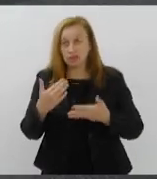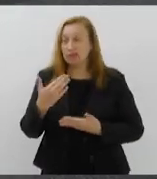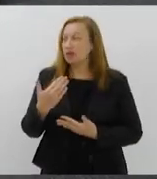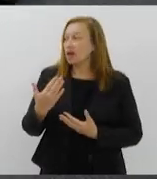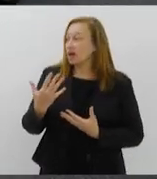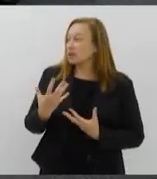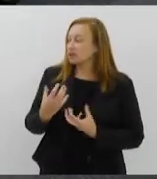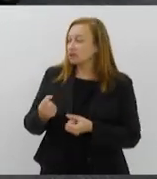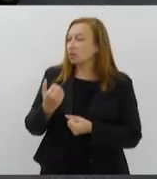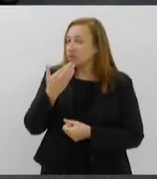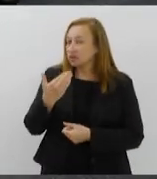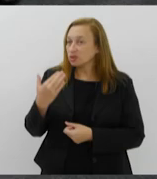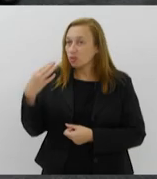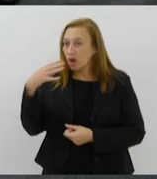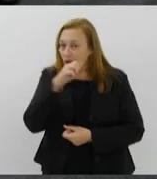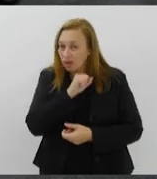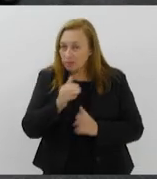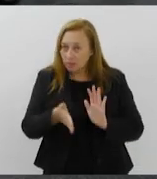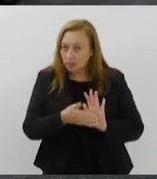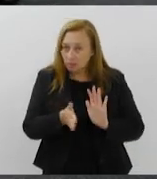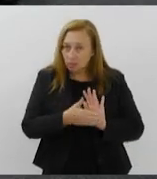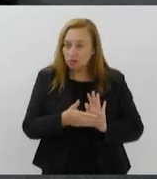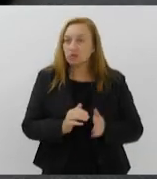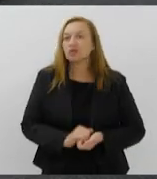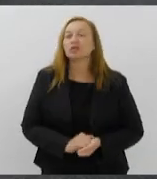pedido de imediata proposta.